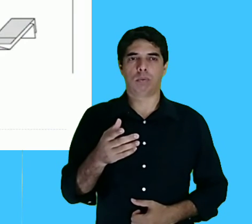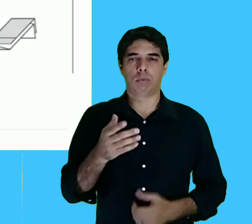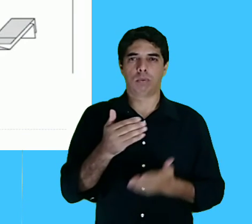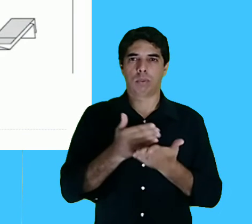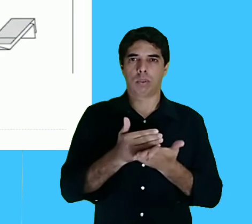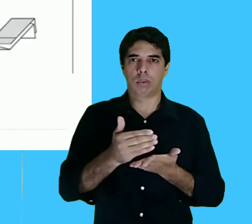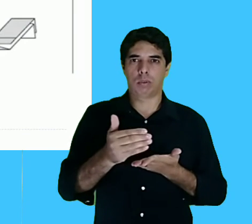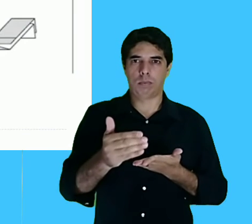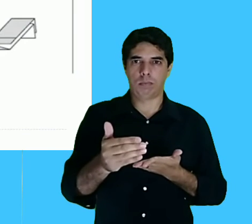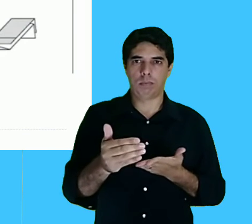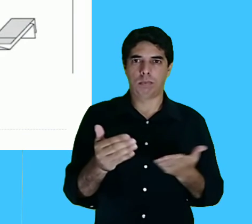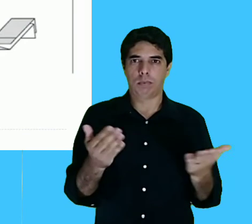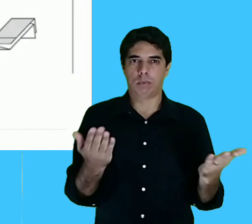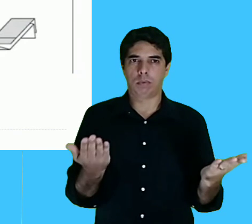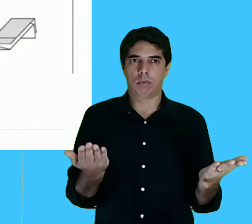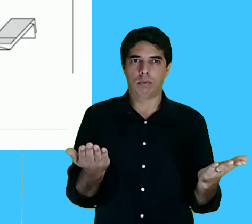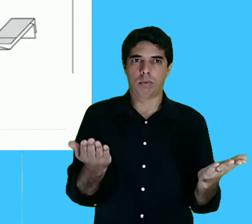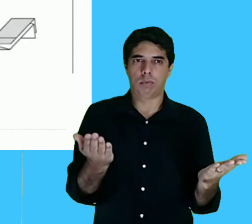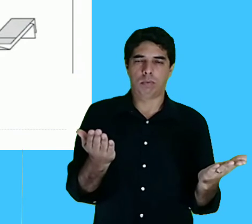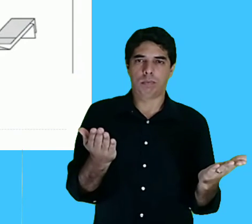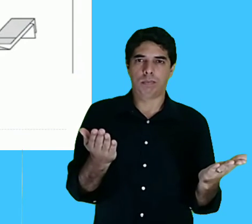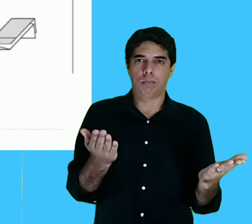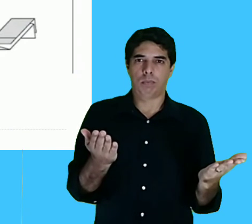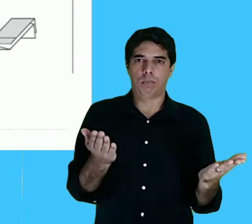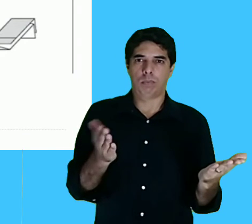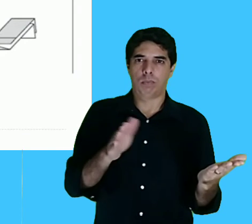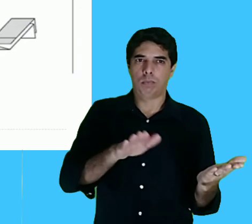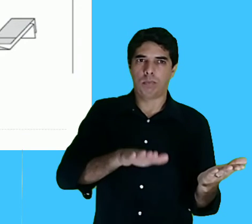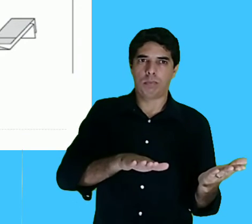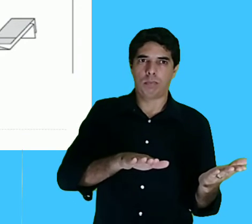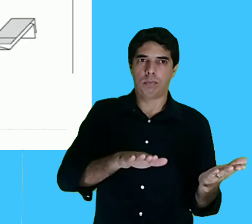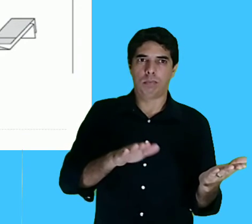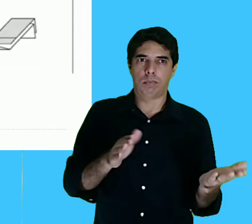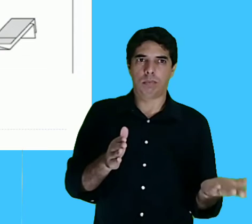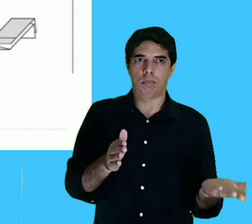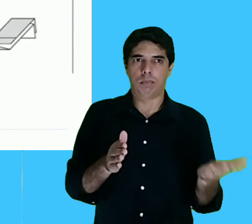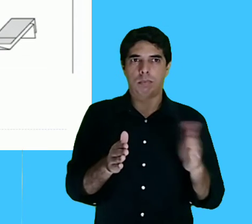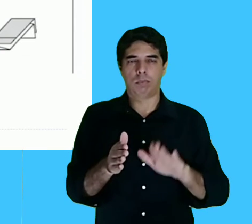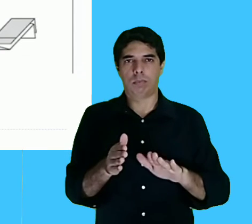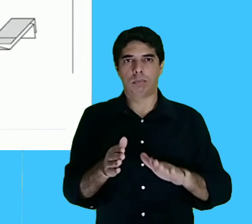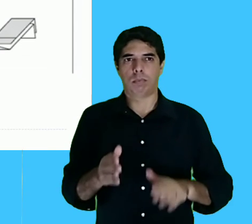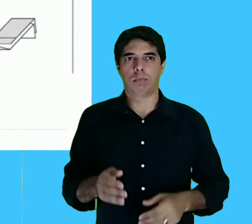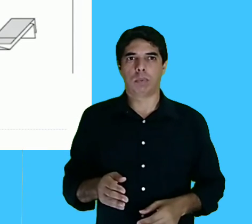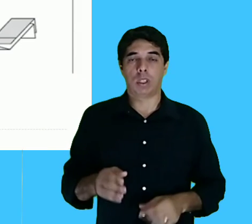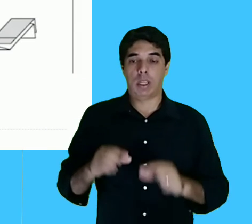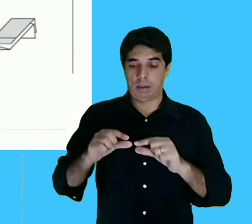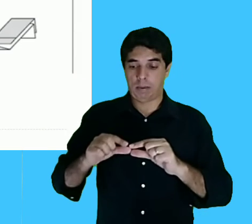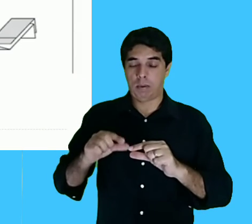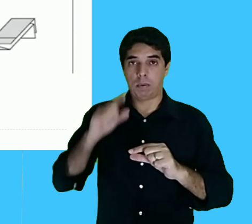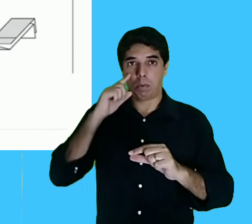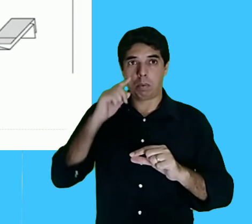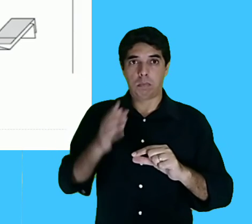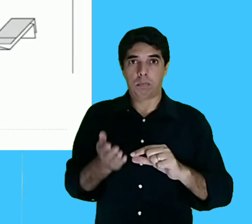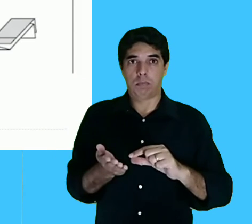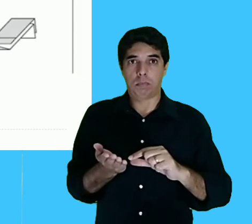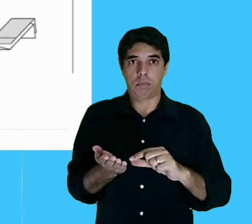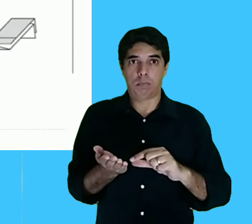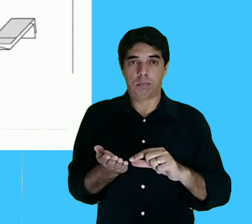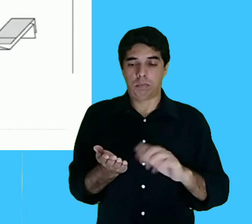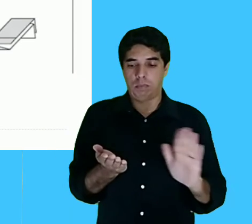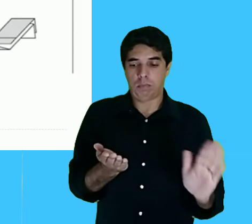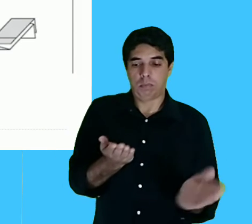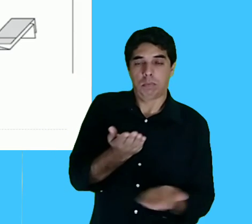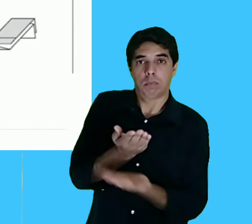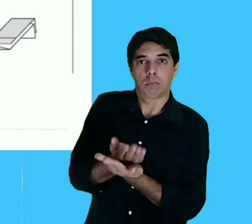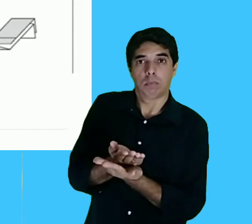lado direito e verticalmente, a partir da legenda. Depois de efetuado o dobramento